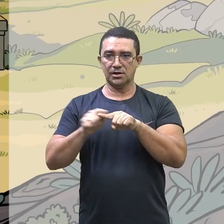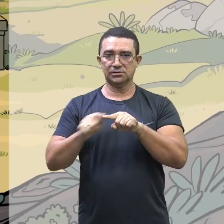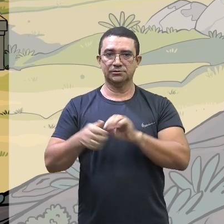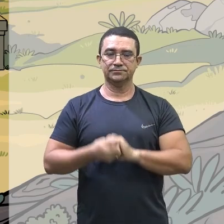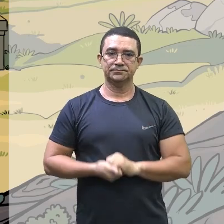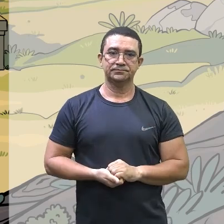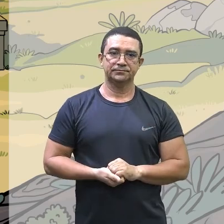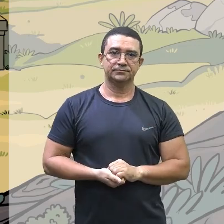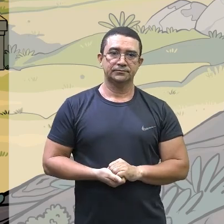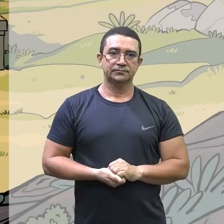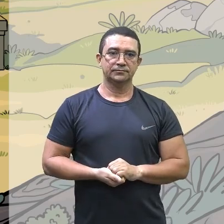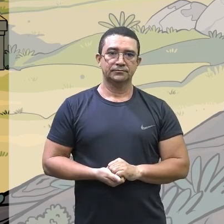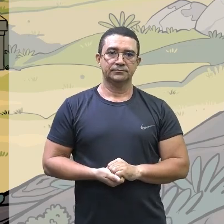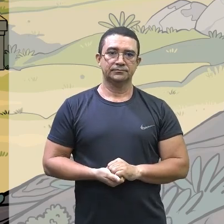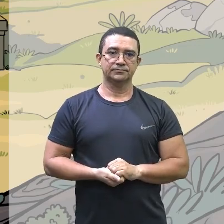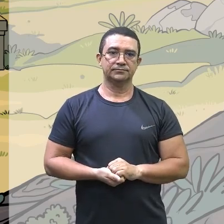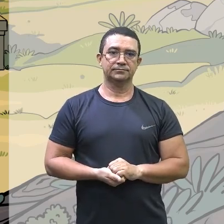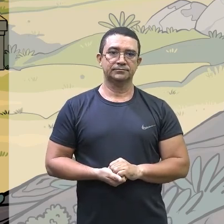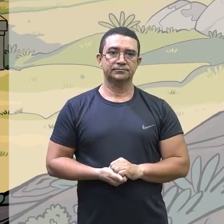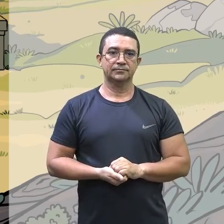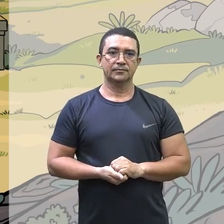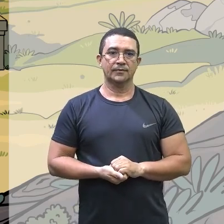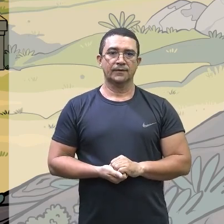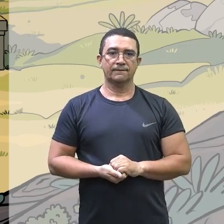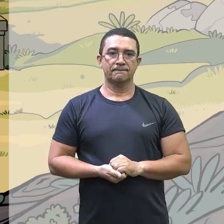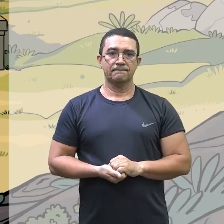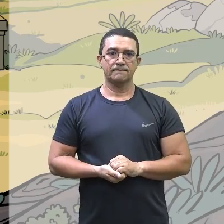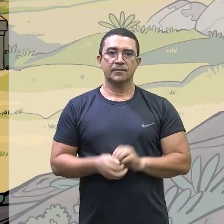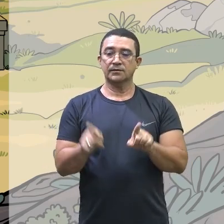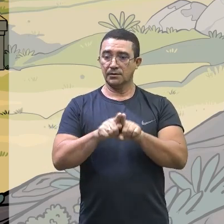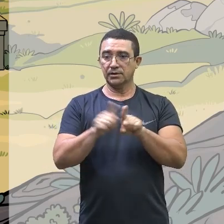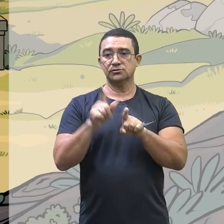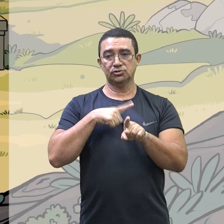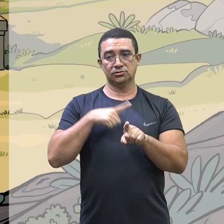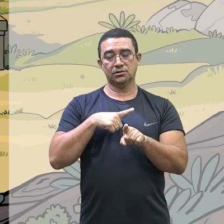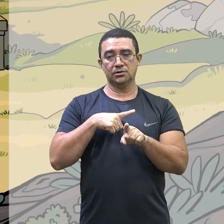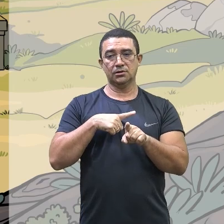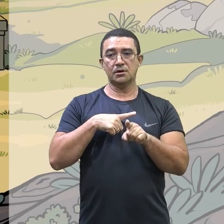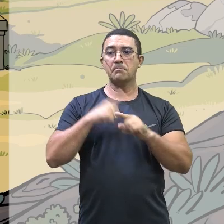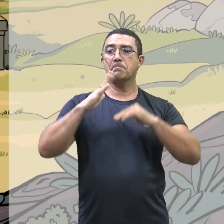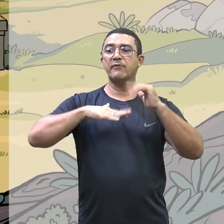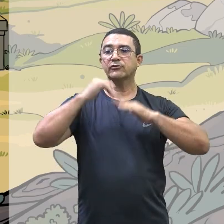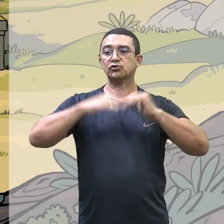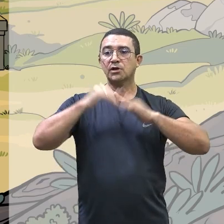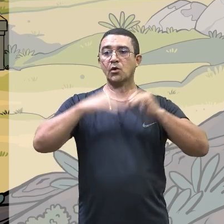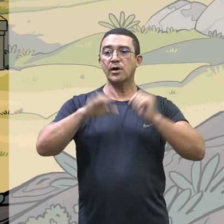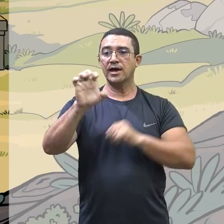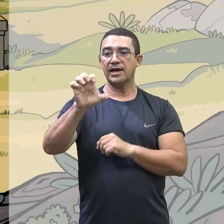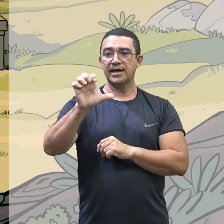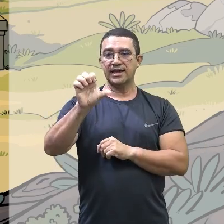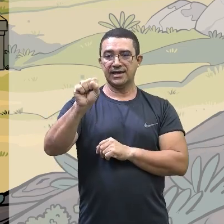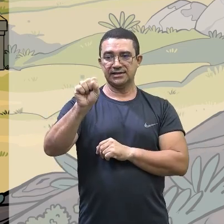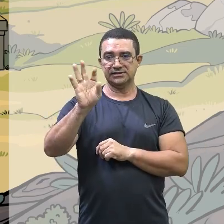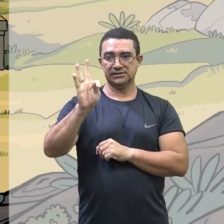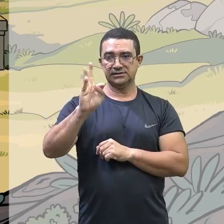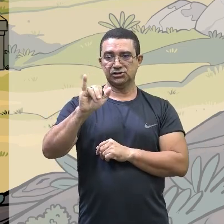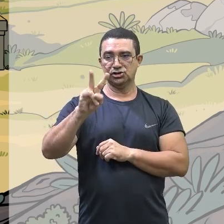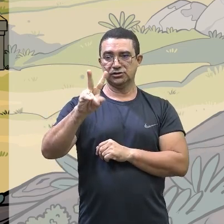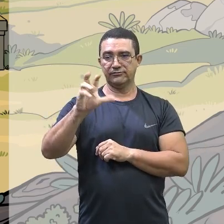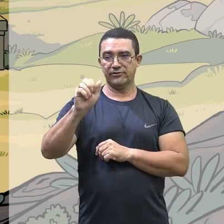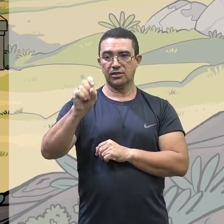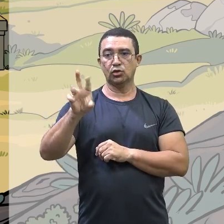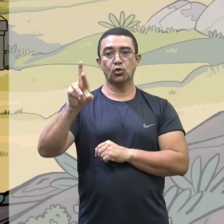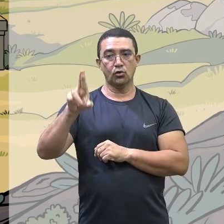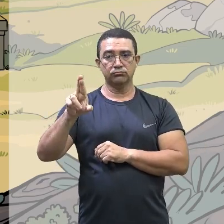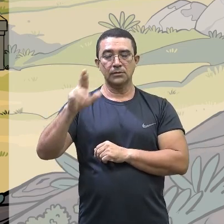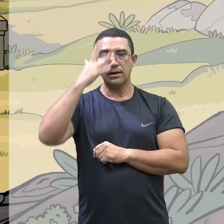também um outro não menos importante, tá, pessoal, que era o estivador, pessoal. Era aquele cara que estava lá na labuta, lá no porto, né, embarcando